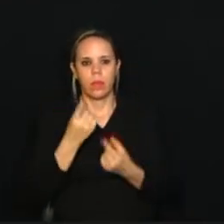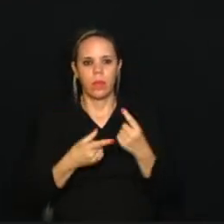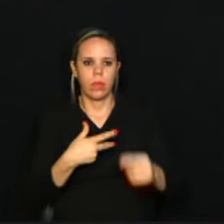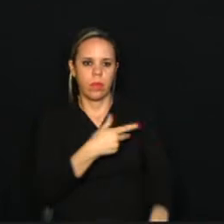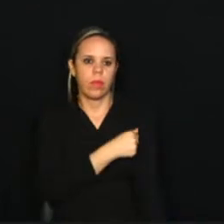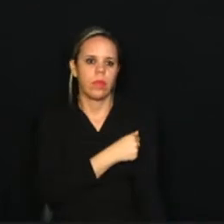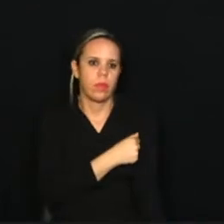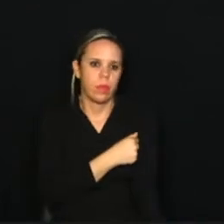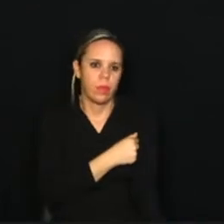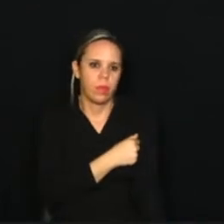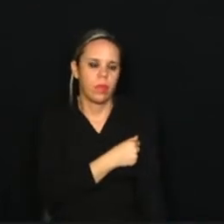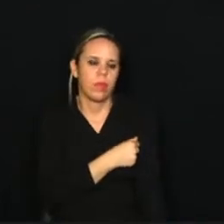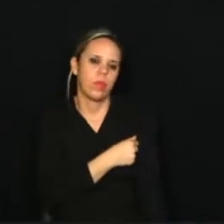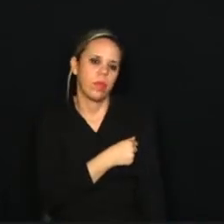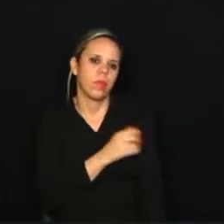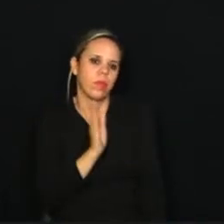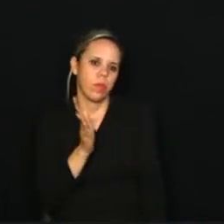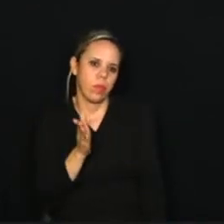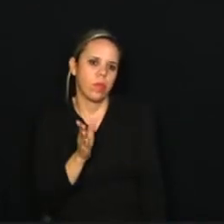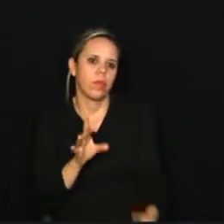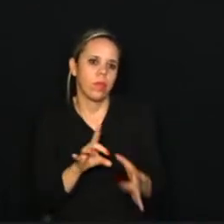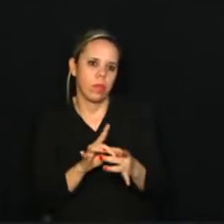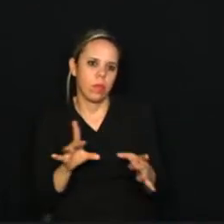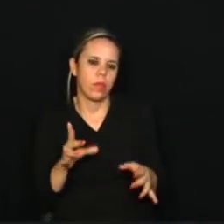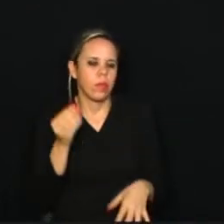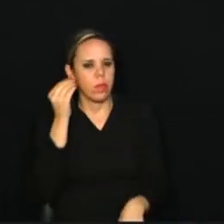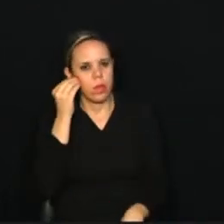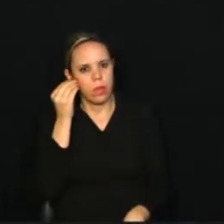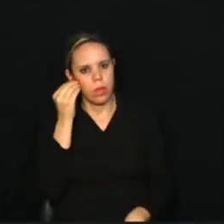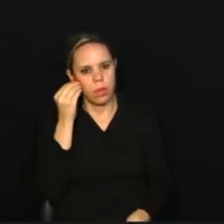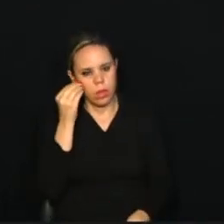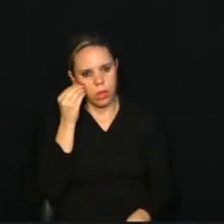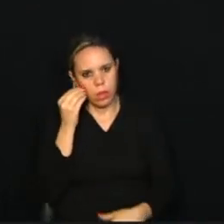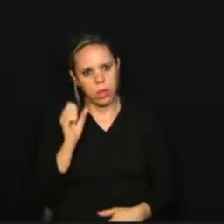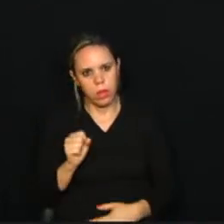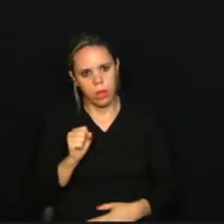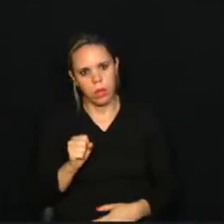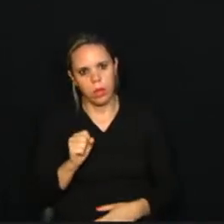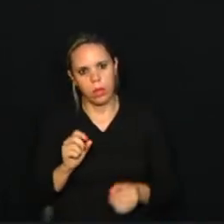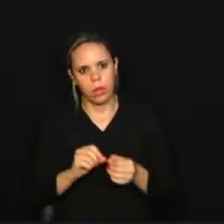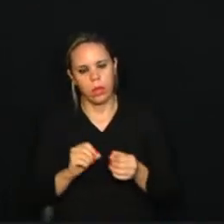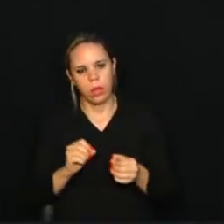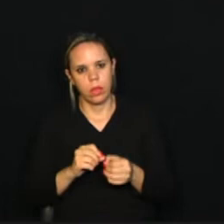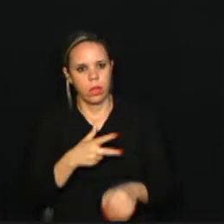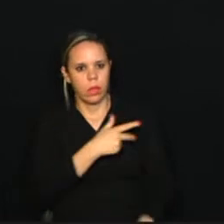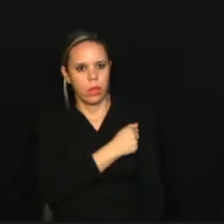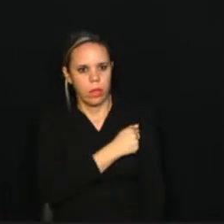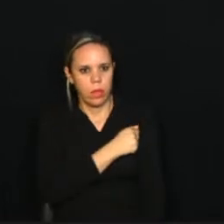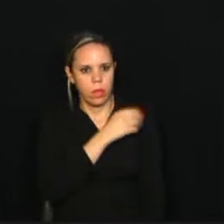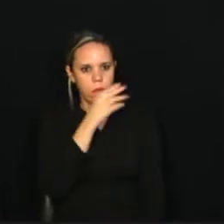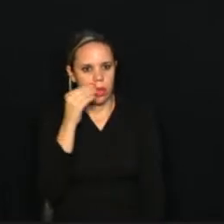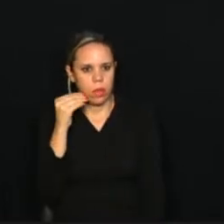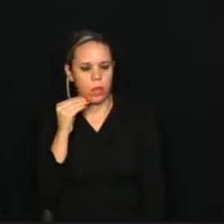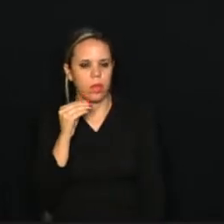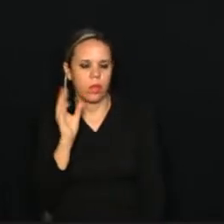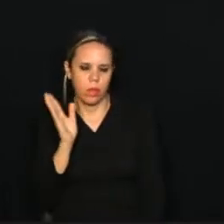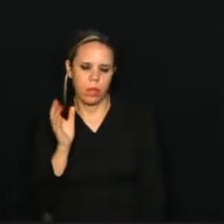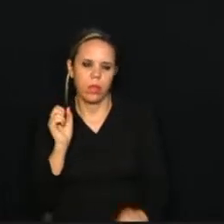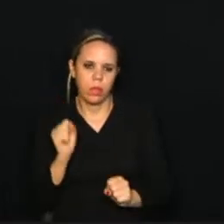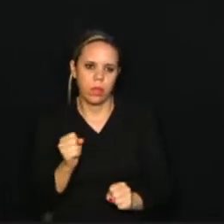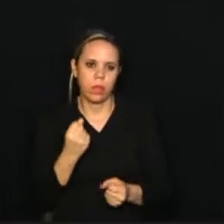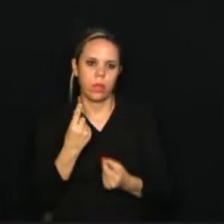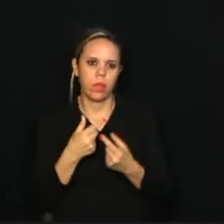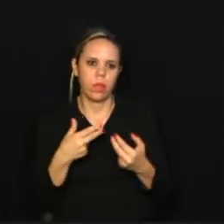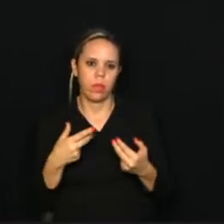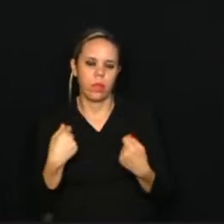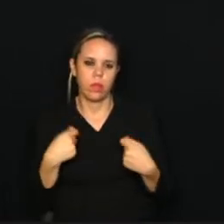vacinas permitem já existem testes permitindo a vacinação em adolescentes, né? Então, é uma coisa